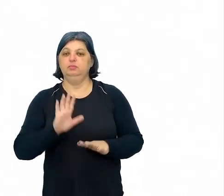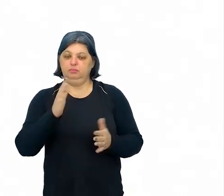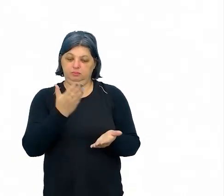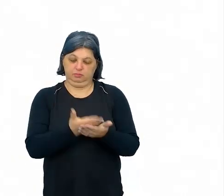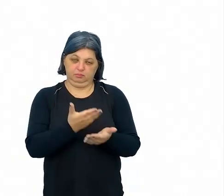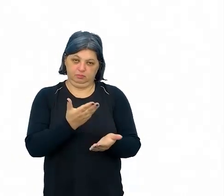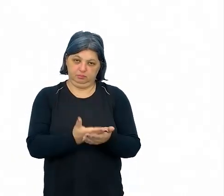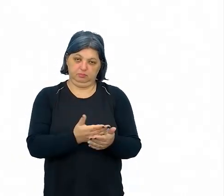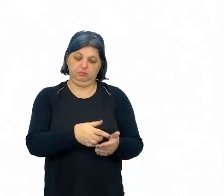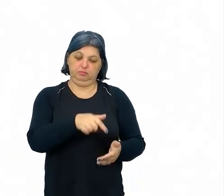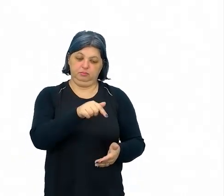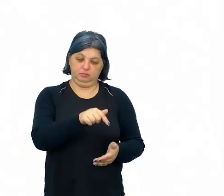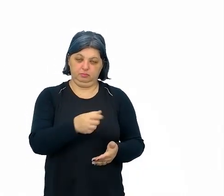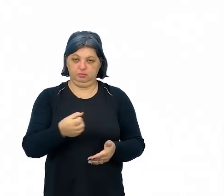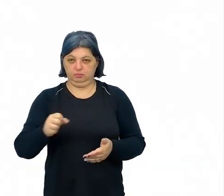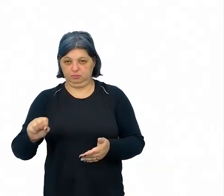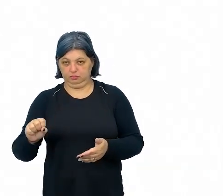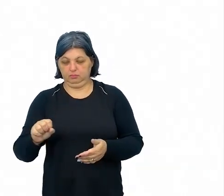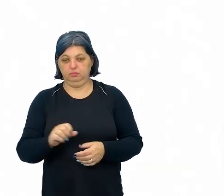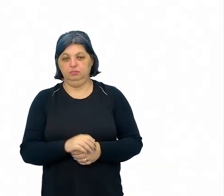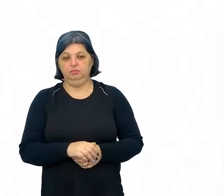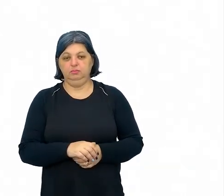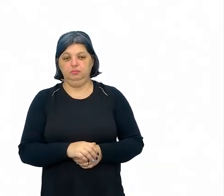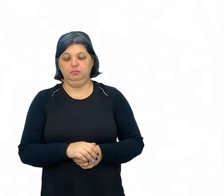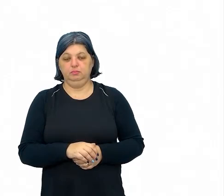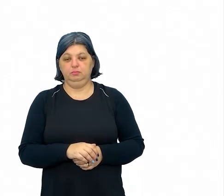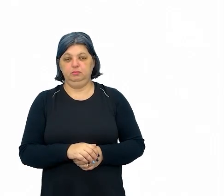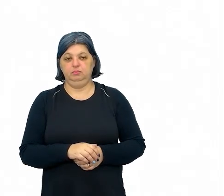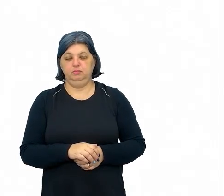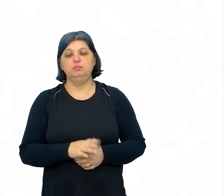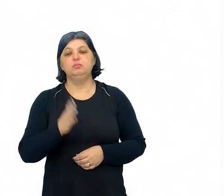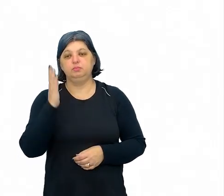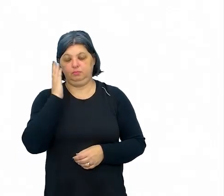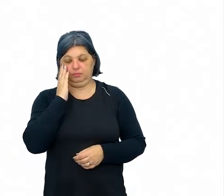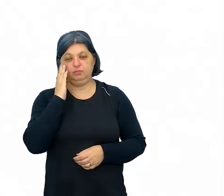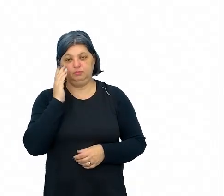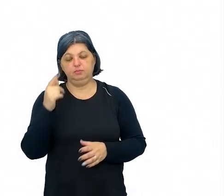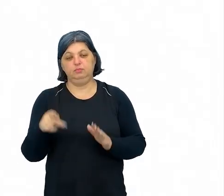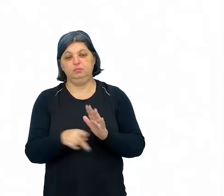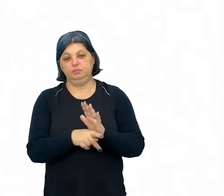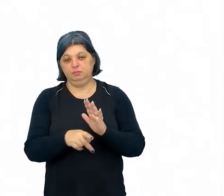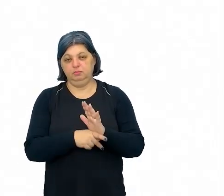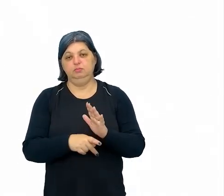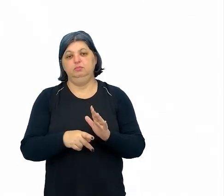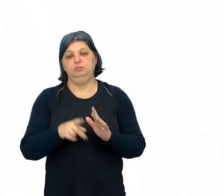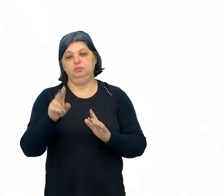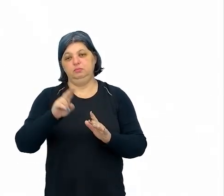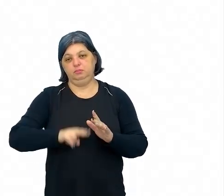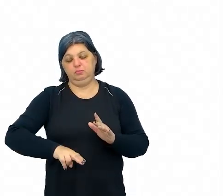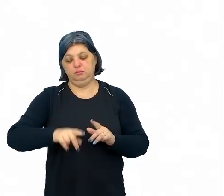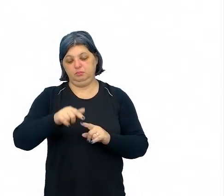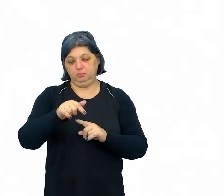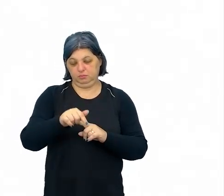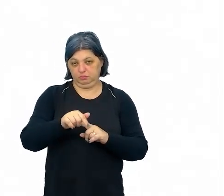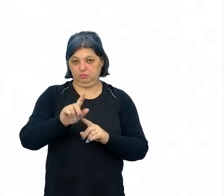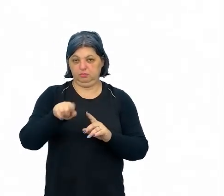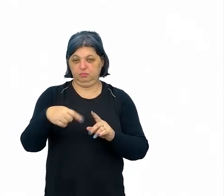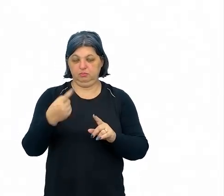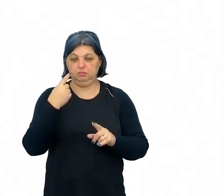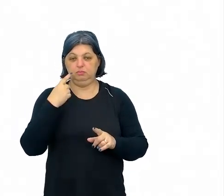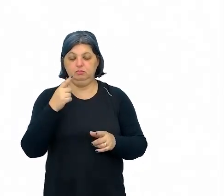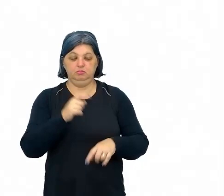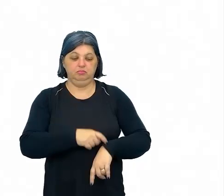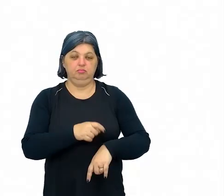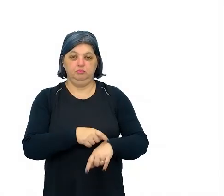estudem a sequência 7 e a sequência 8, né? Eu sei que a gente vai primeiro aplicar a 7, depois a gente precisa, acho que, de um